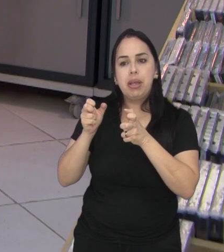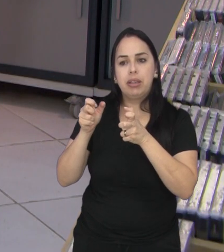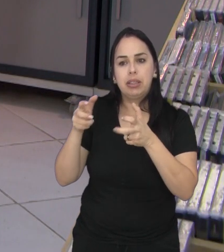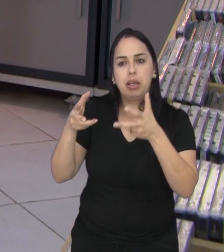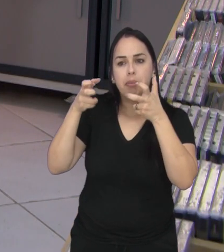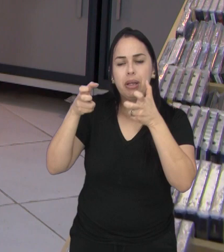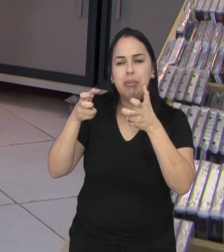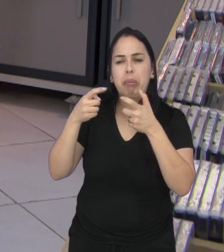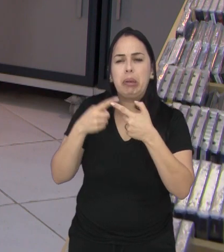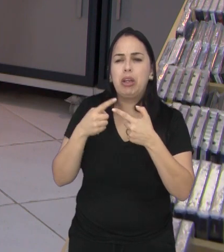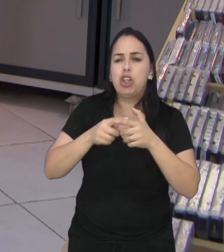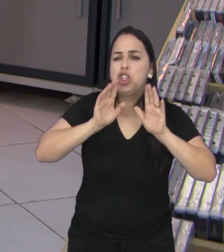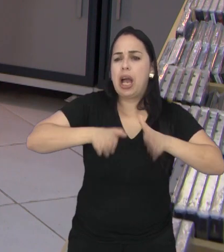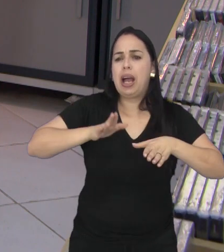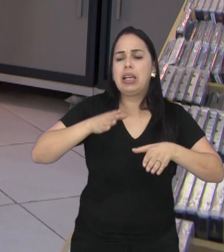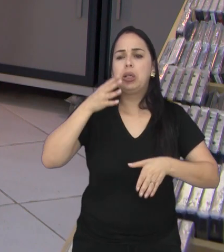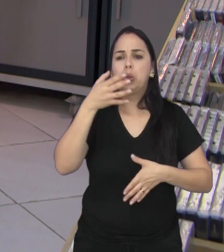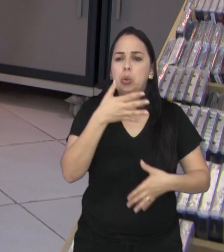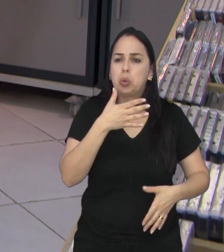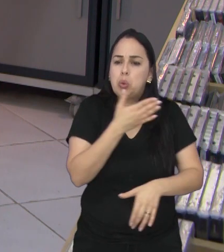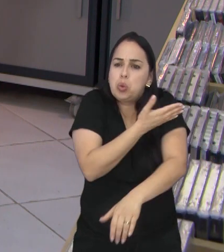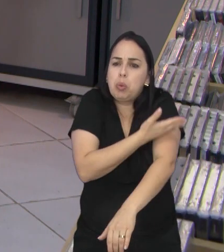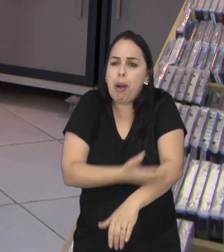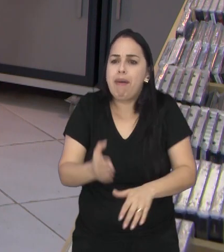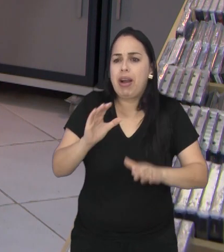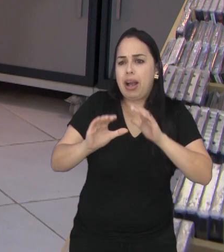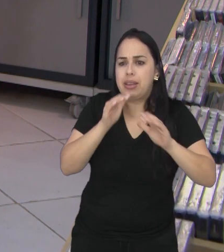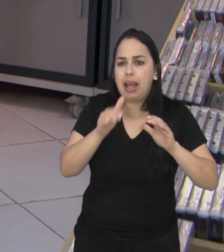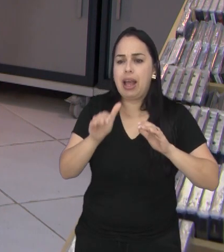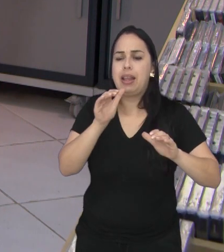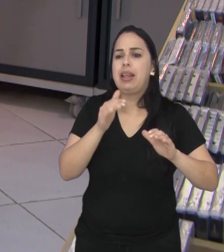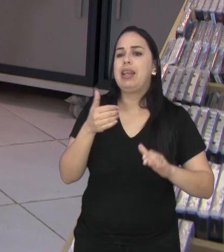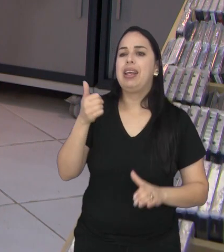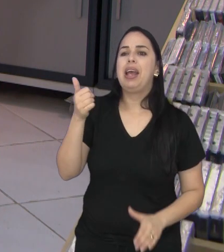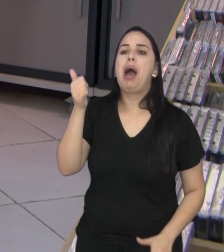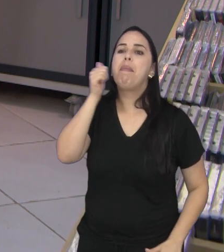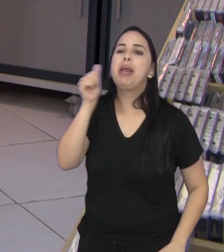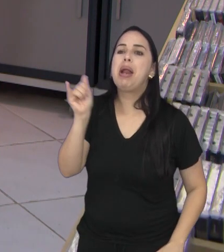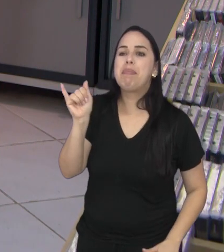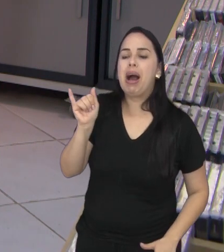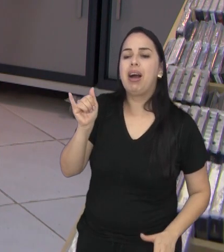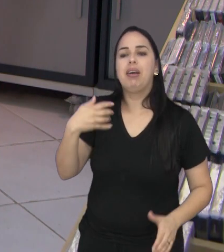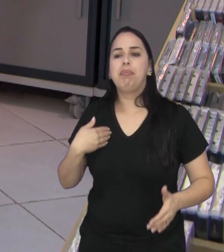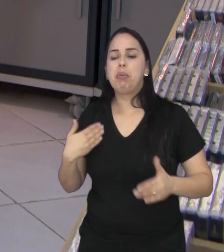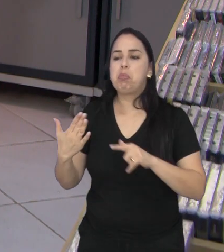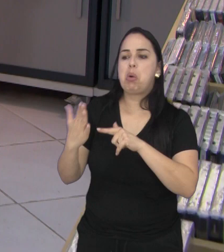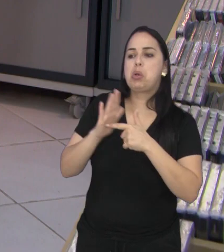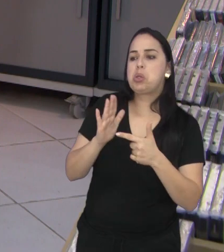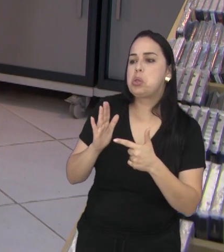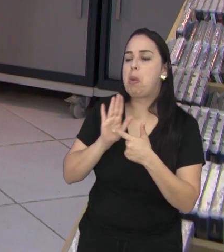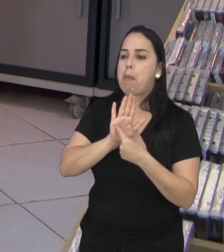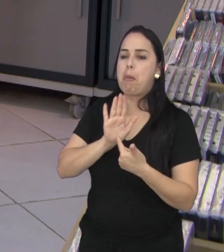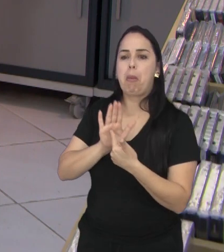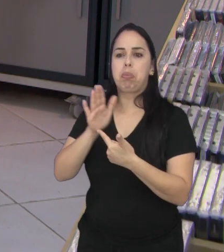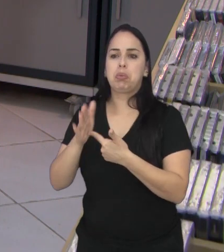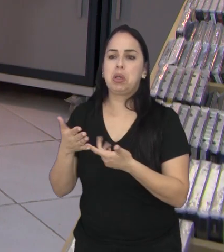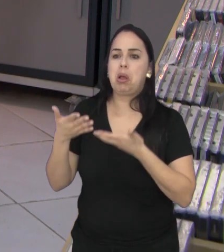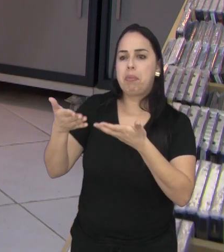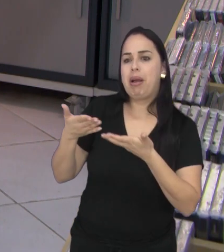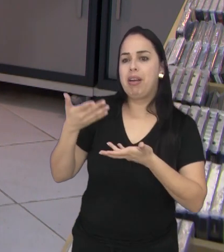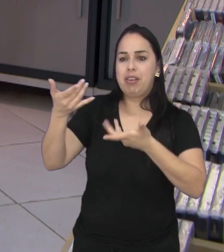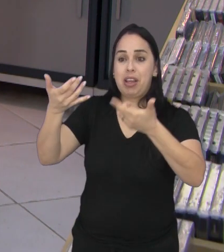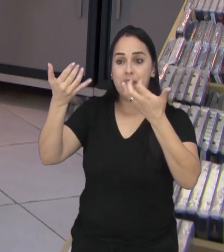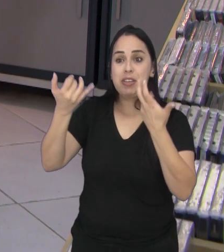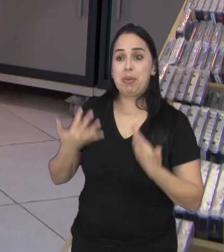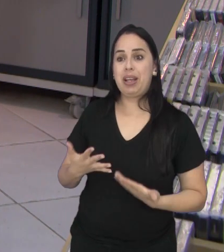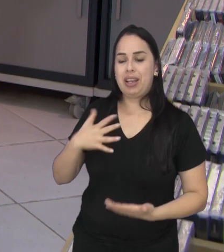isso aqui, porque eu já cantava. Então a galera que já conhecia, minha irmã já foi apresentando, tal. Ah, ela canta, não sei o quê. E aí a